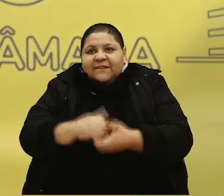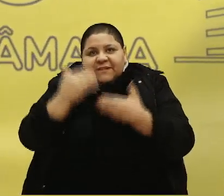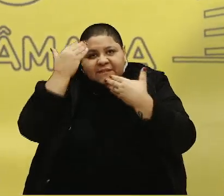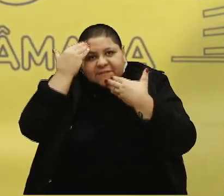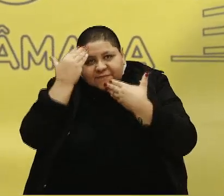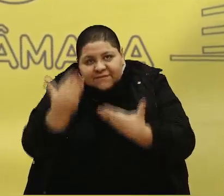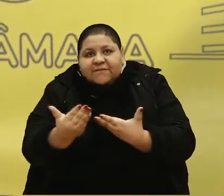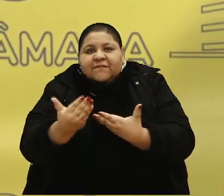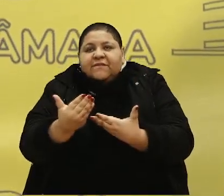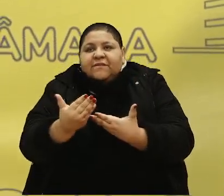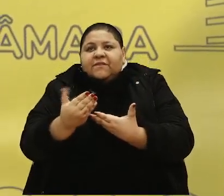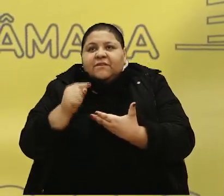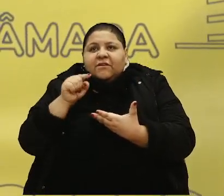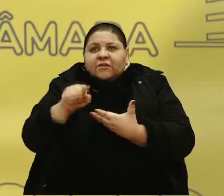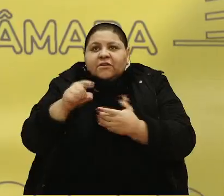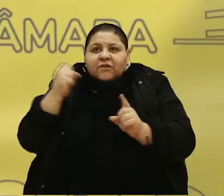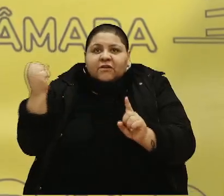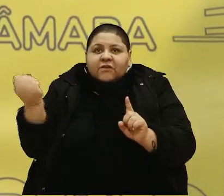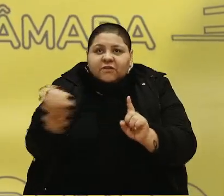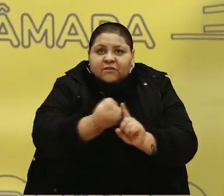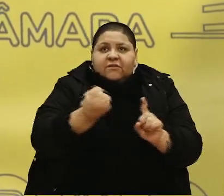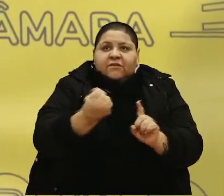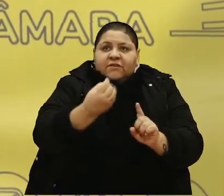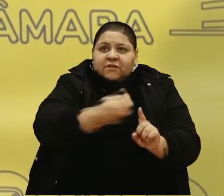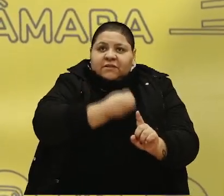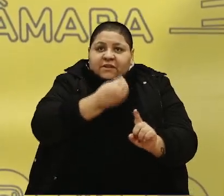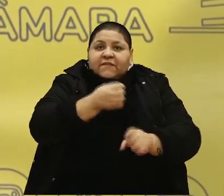Obrigado. Isso ele impacta tanto na vida de quem